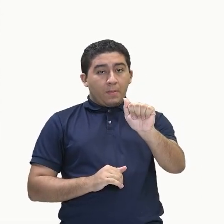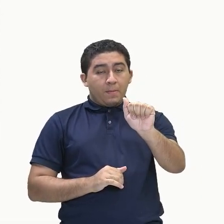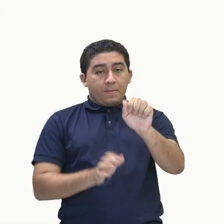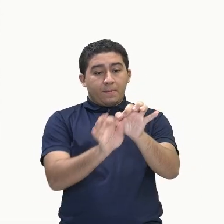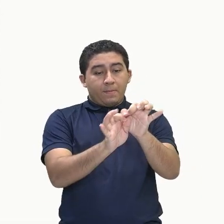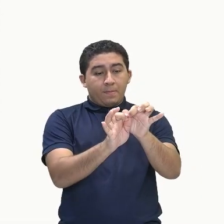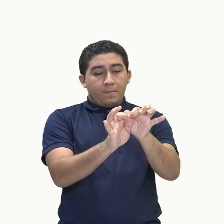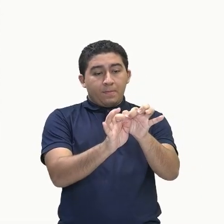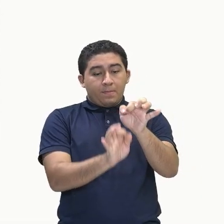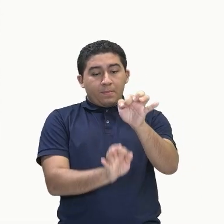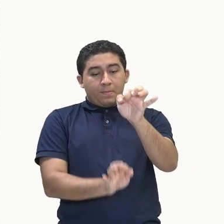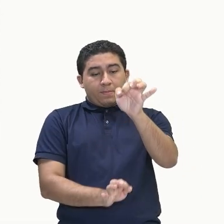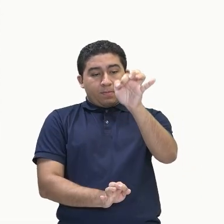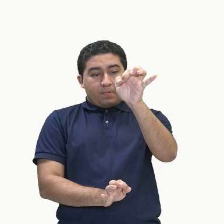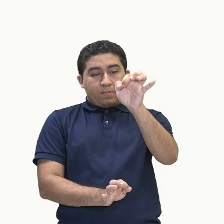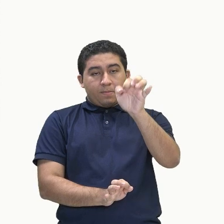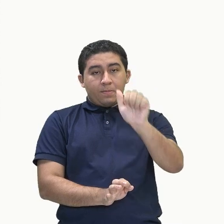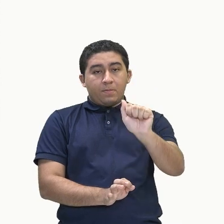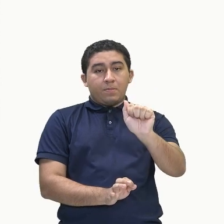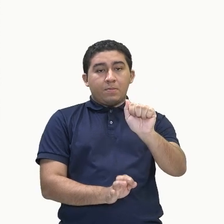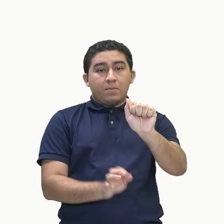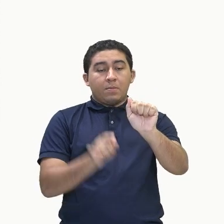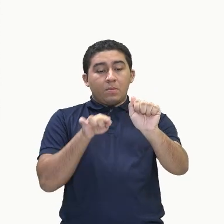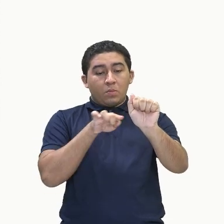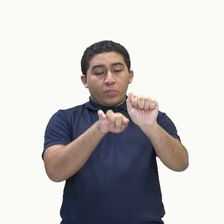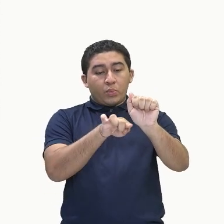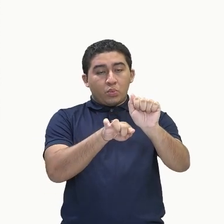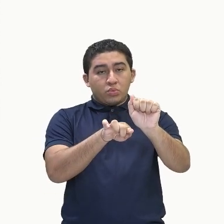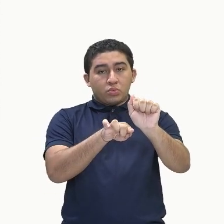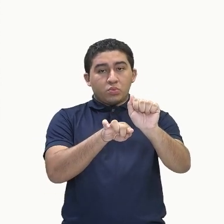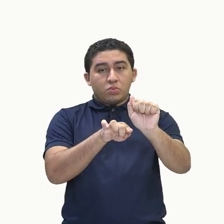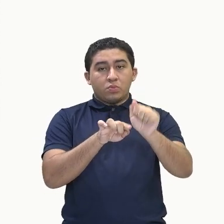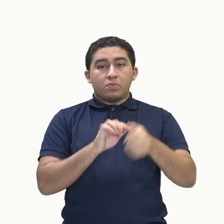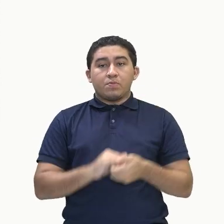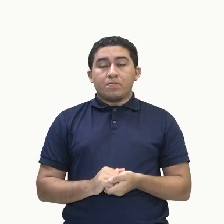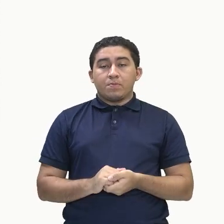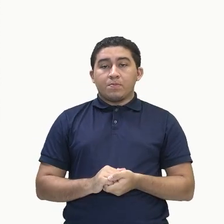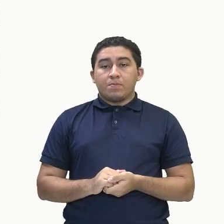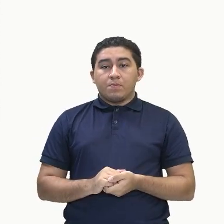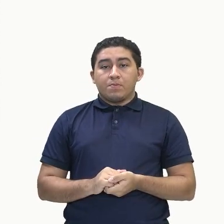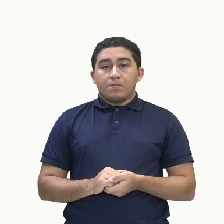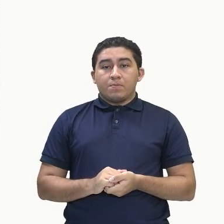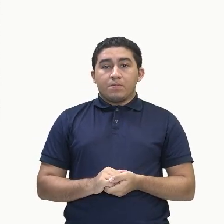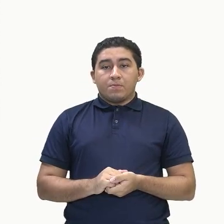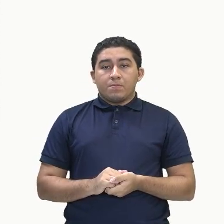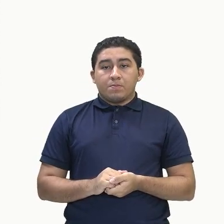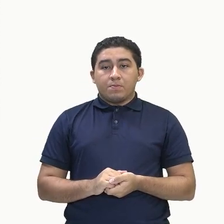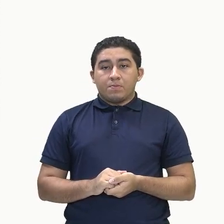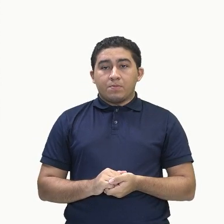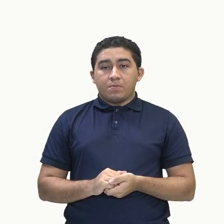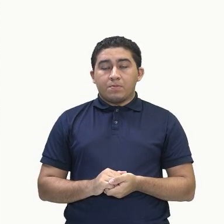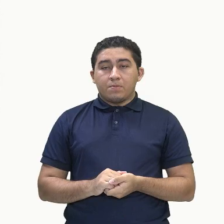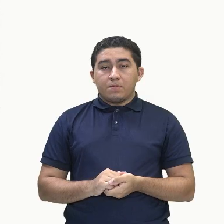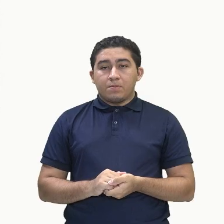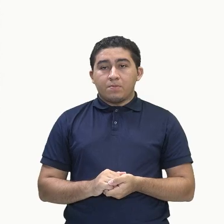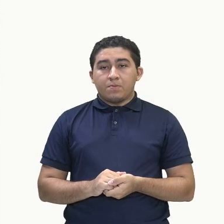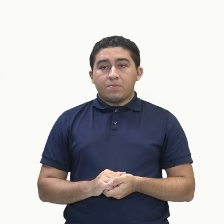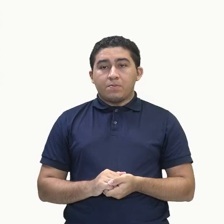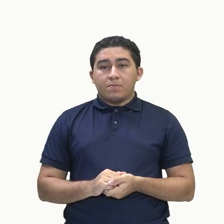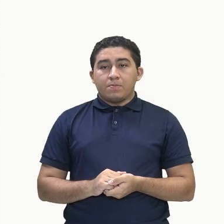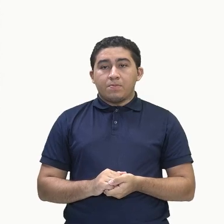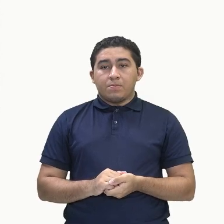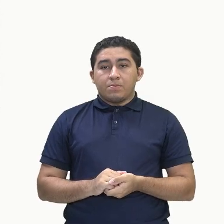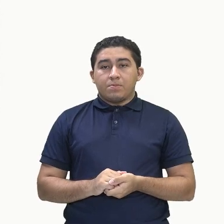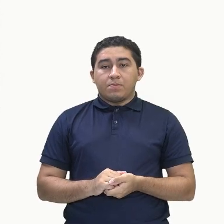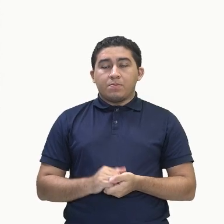olha, esse ponto A inserido. Vou botar bem aqui. Ponto A. Aí eu vou colocar aqui